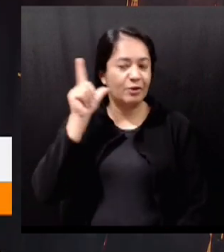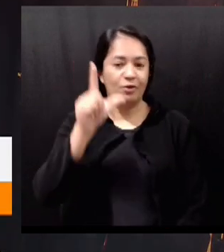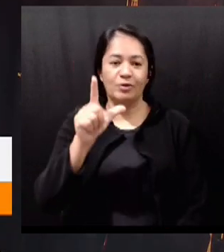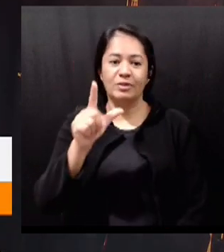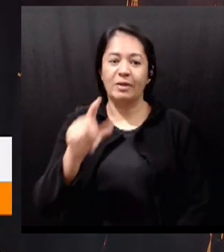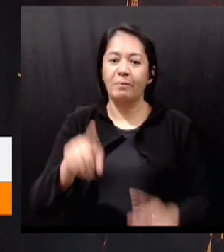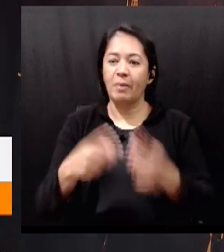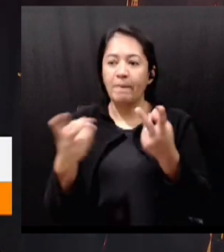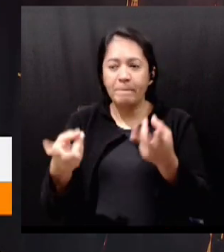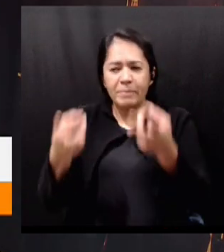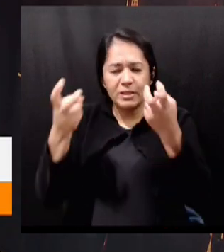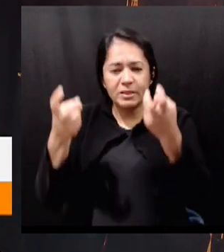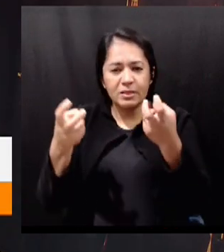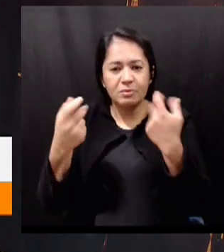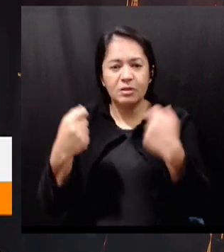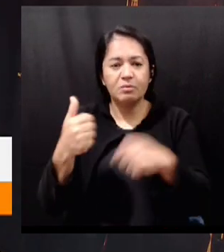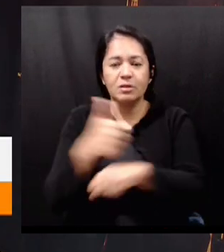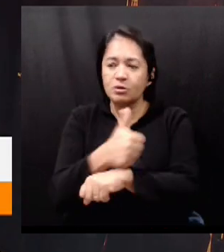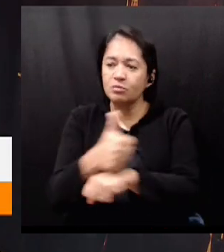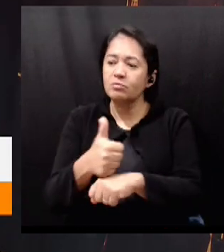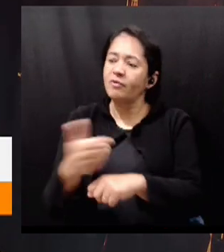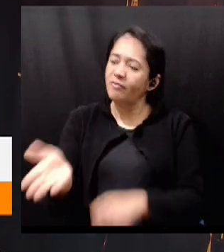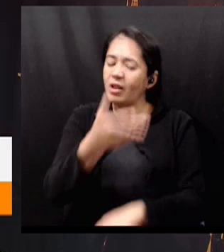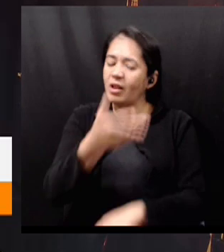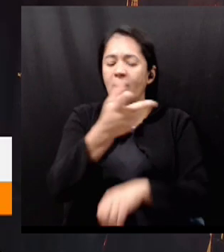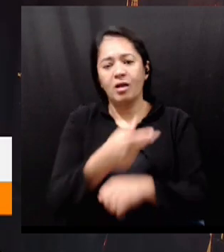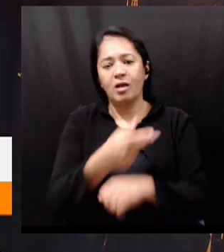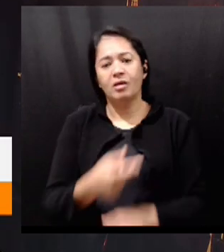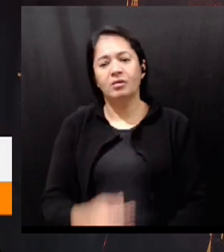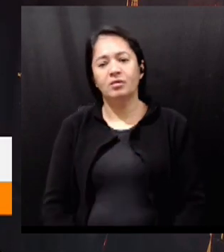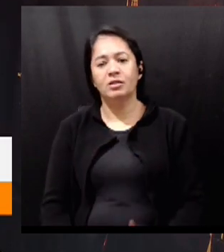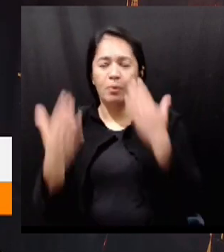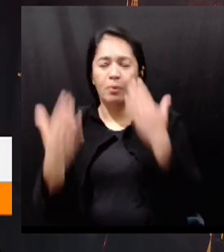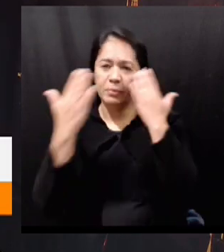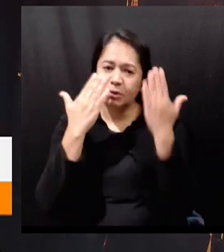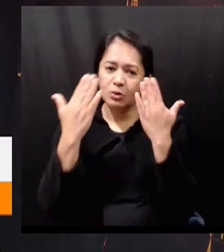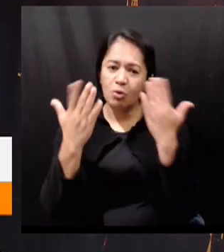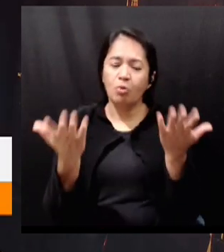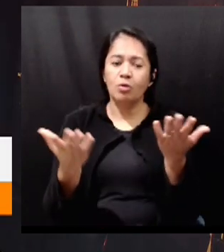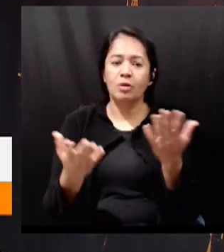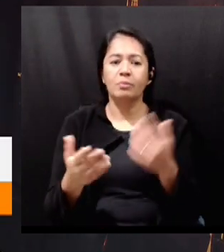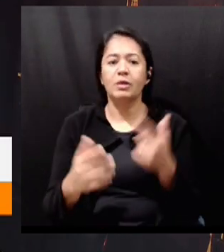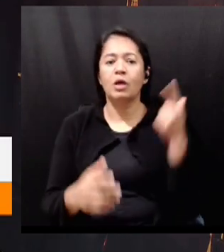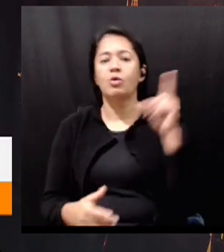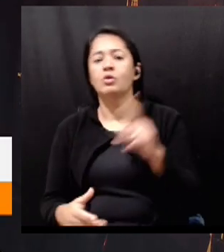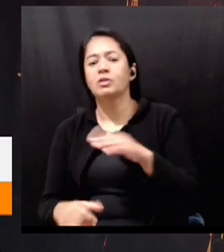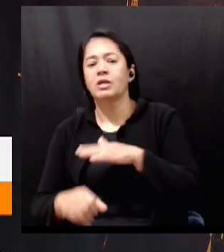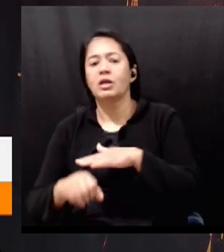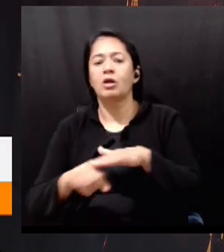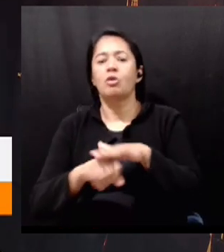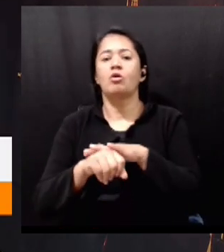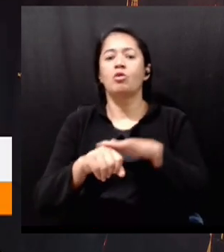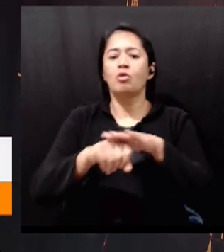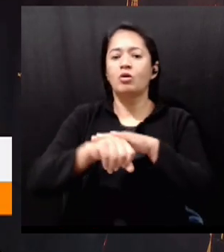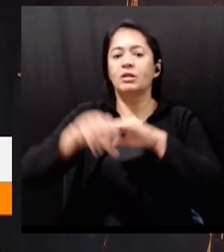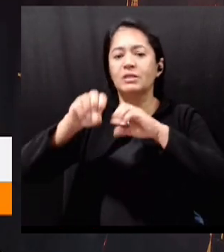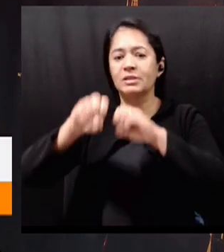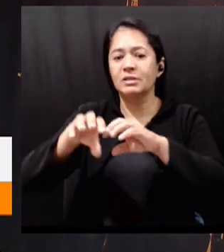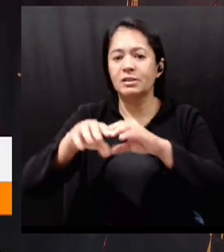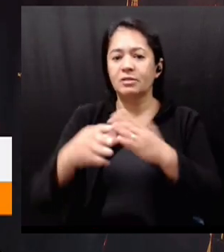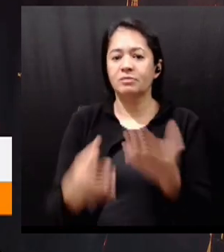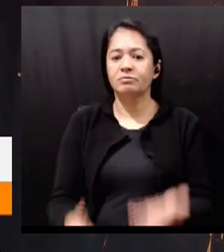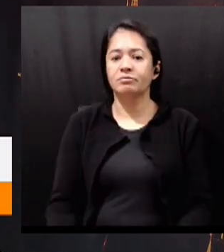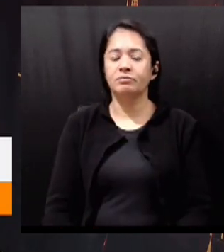de um especialista, procure um especialista, um psicólogo, né, para poder conversar, para poder te ensinar aí o melhor caminho que você deve